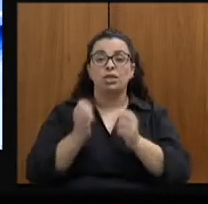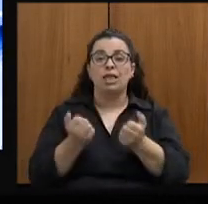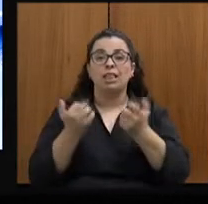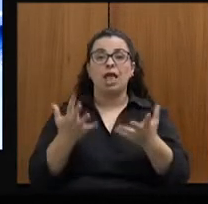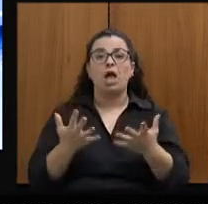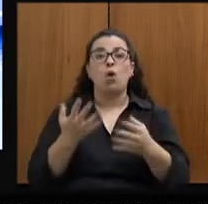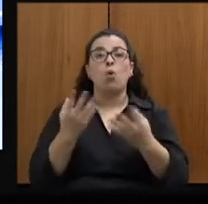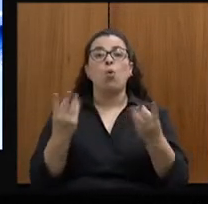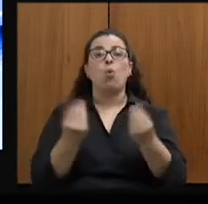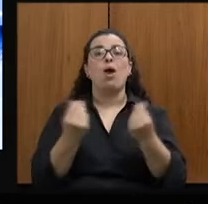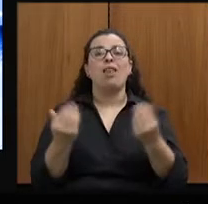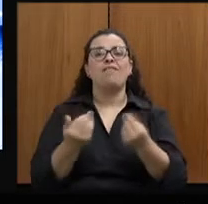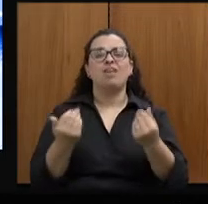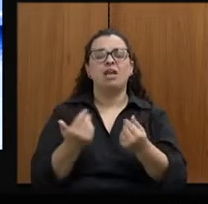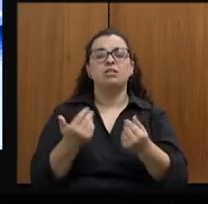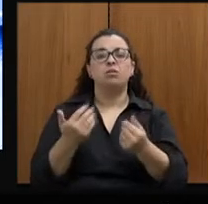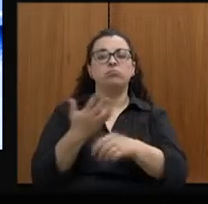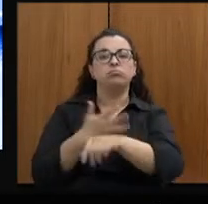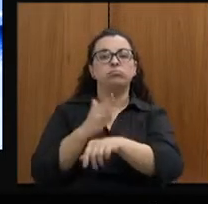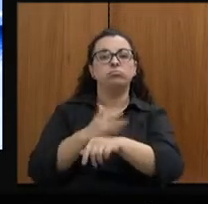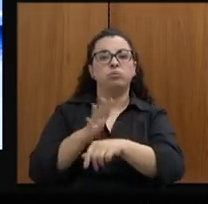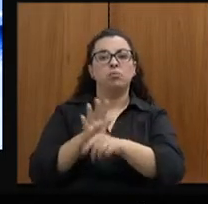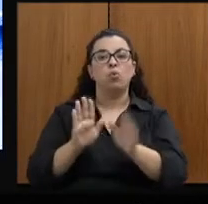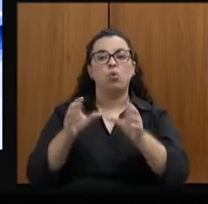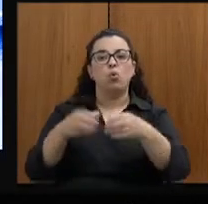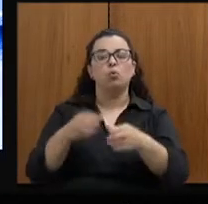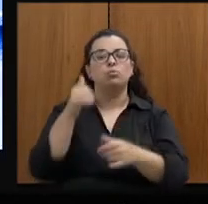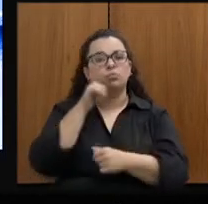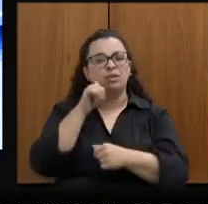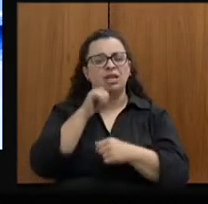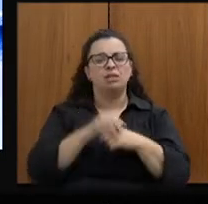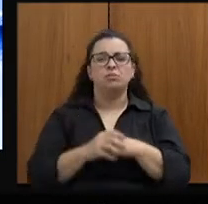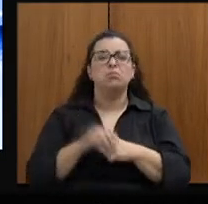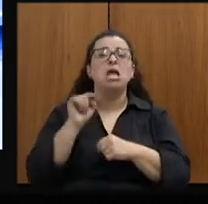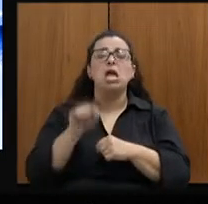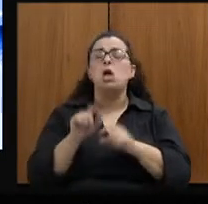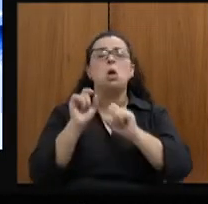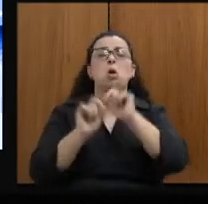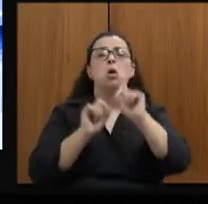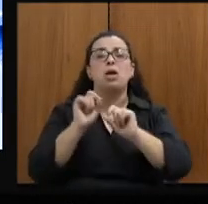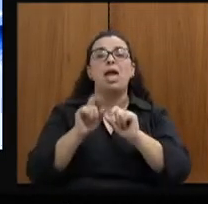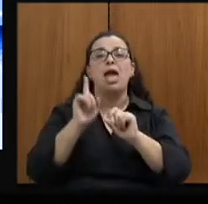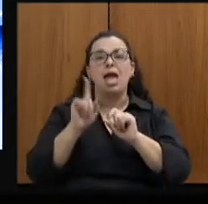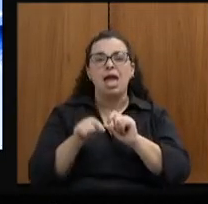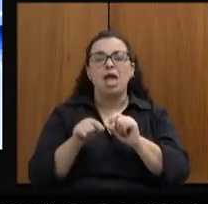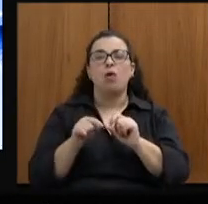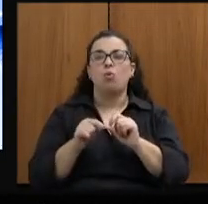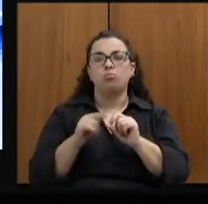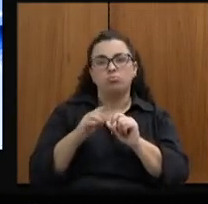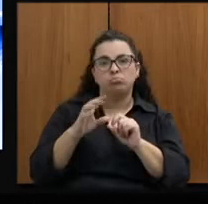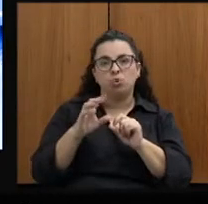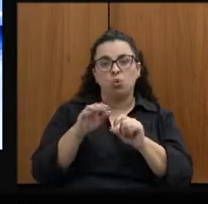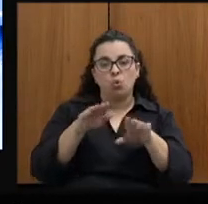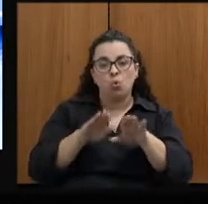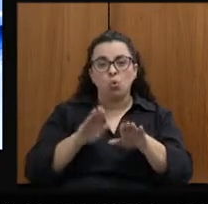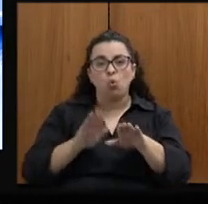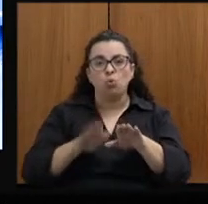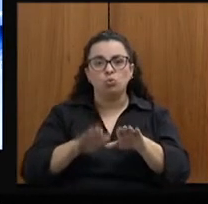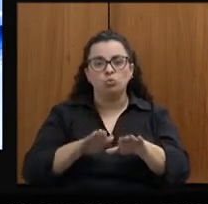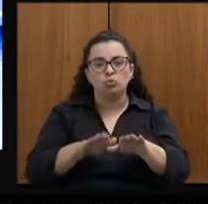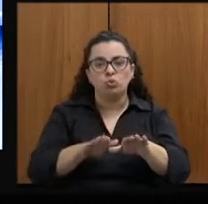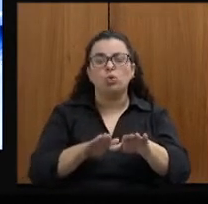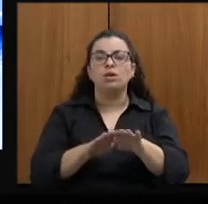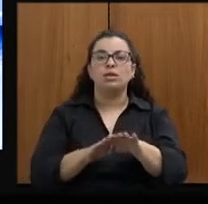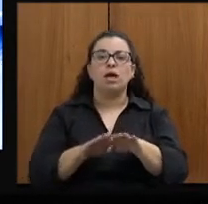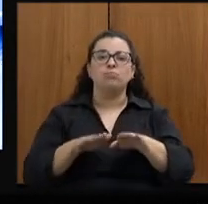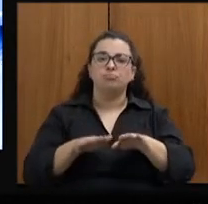que é esse Trajeto Moda? É um trajeto de qualificação em costura, liderança,